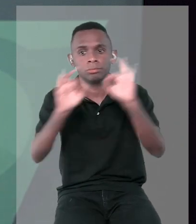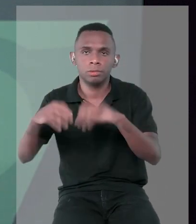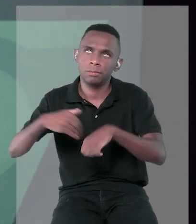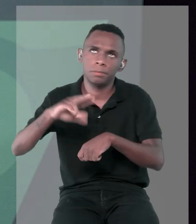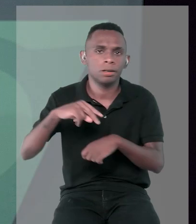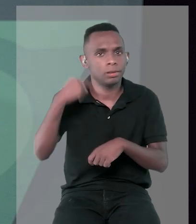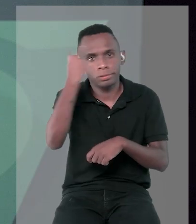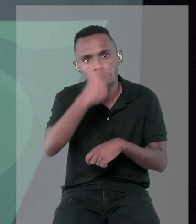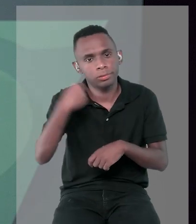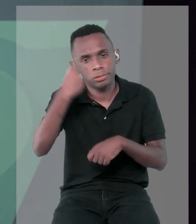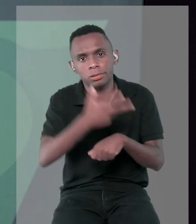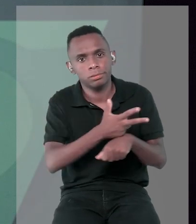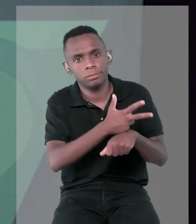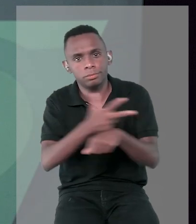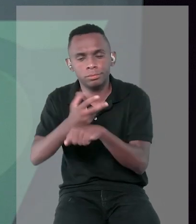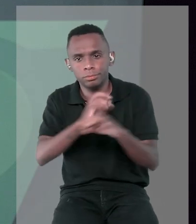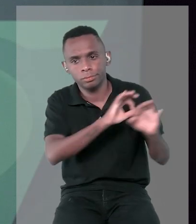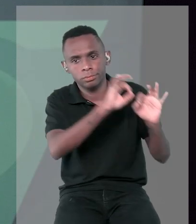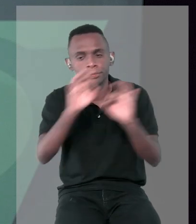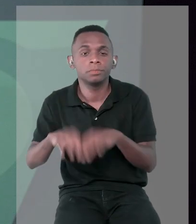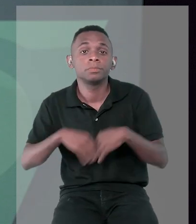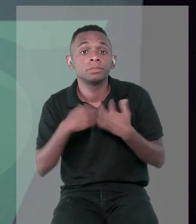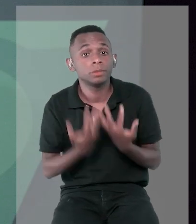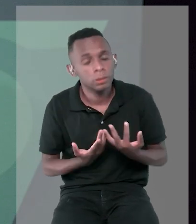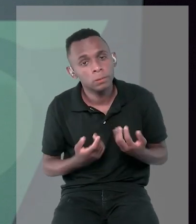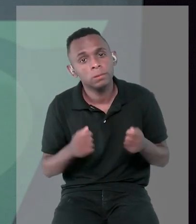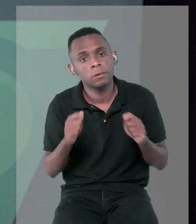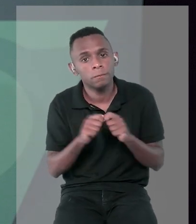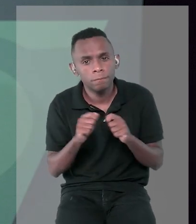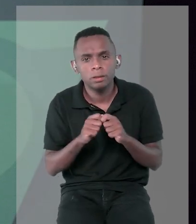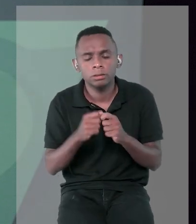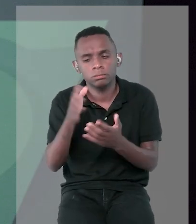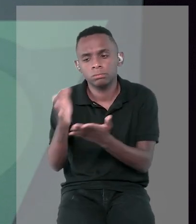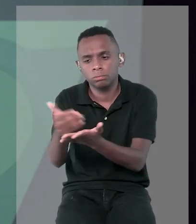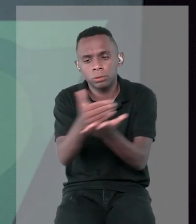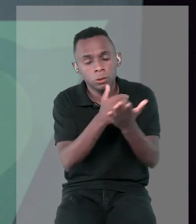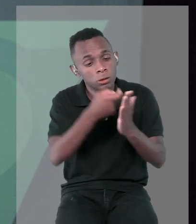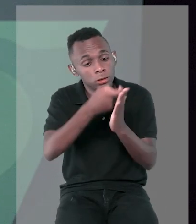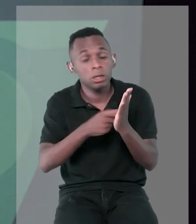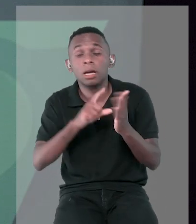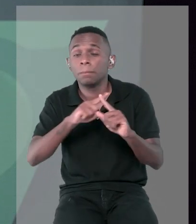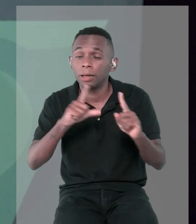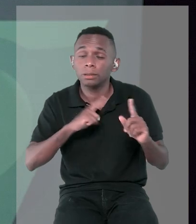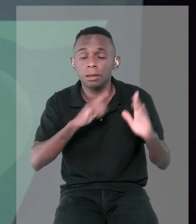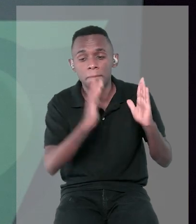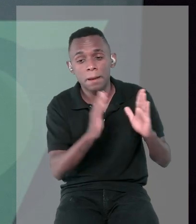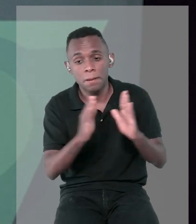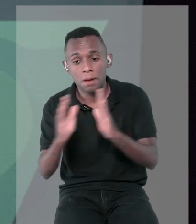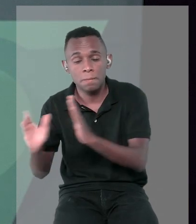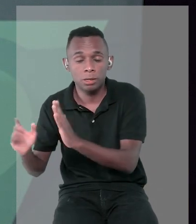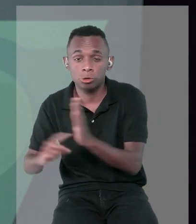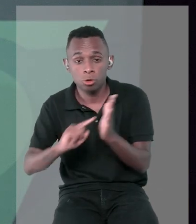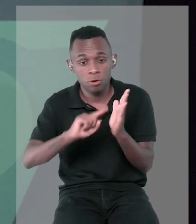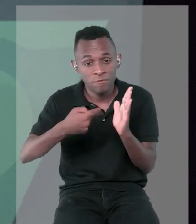que 2 horas, né, de filmagem, né? Então, ele fez uma seleção de textos, mas tem a sequência. E não tirou